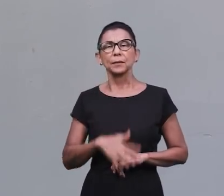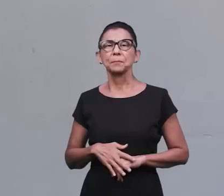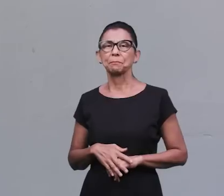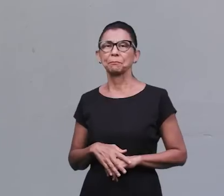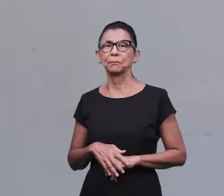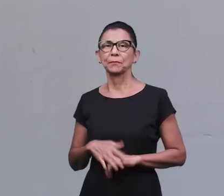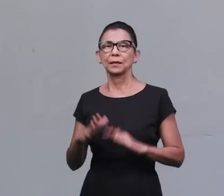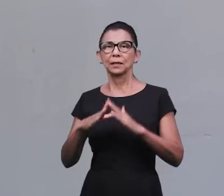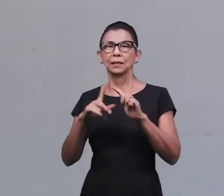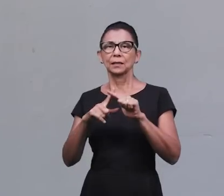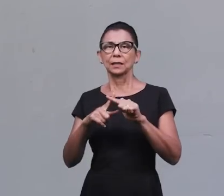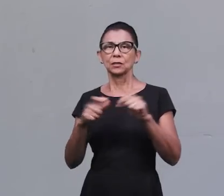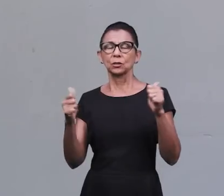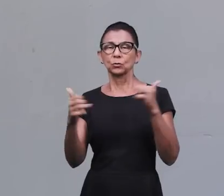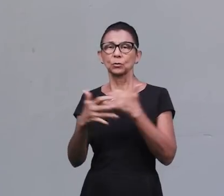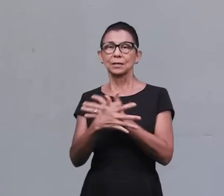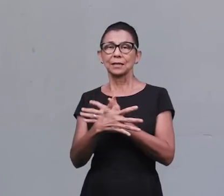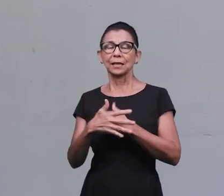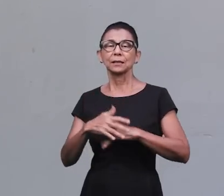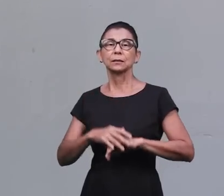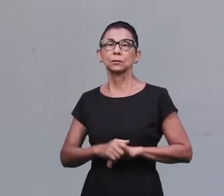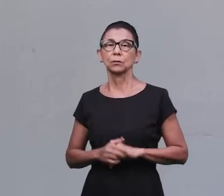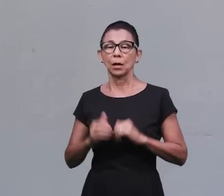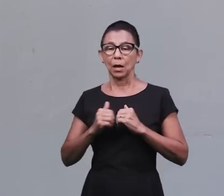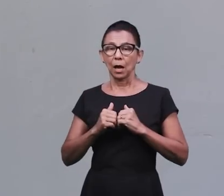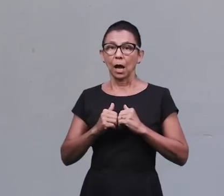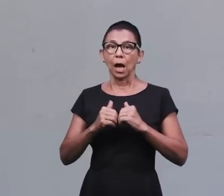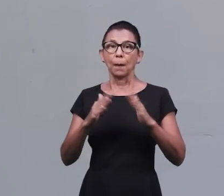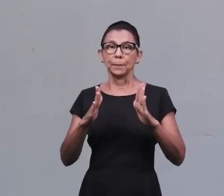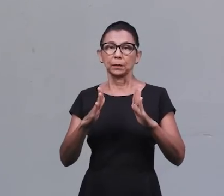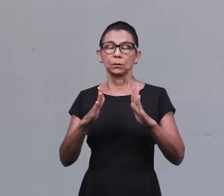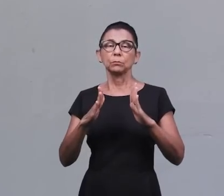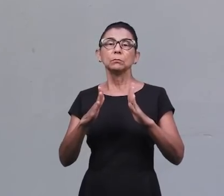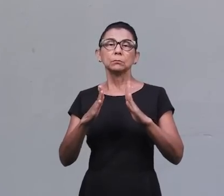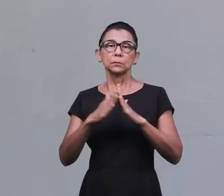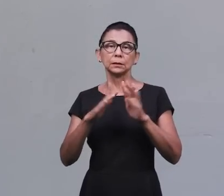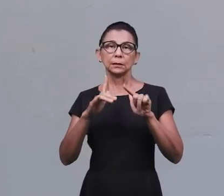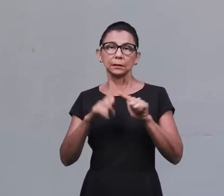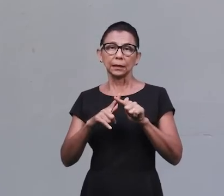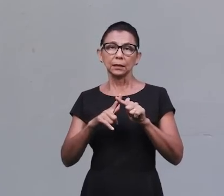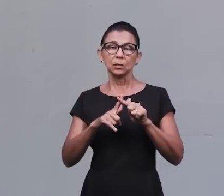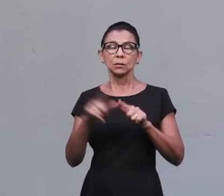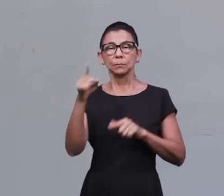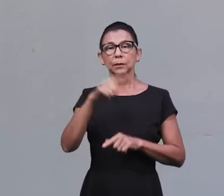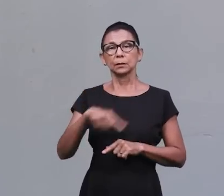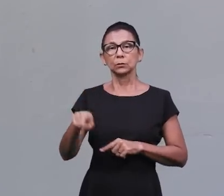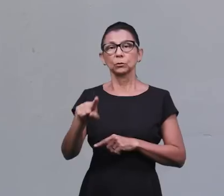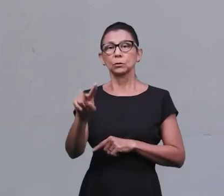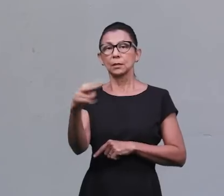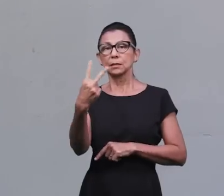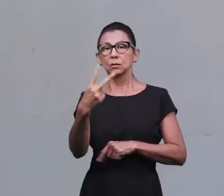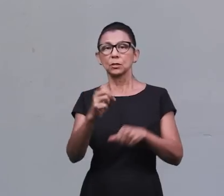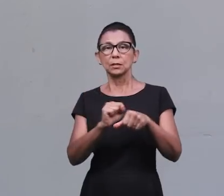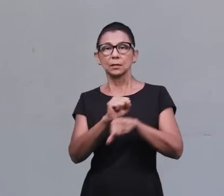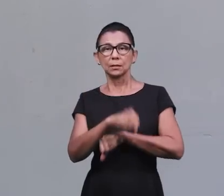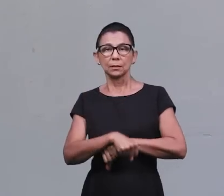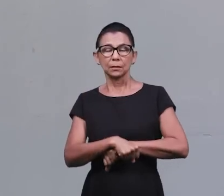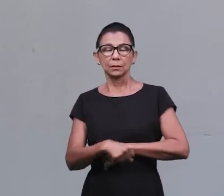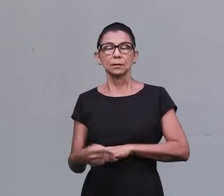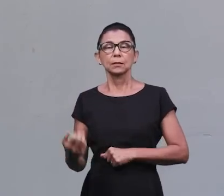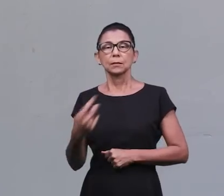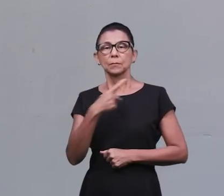que estava aberta para que os irmãos se reunissem para participarem do seminário de